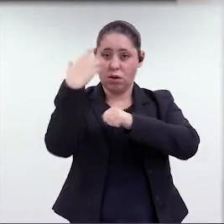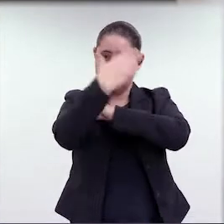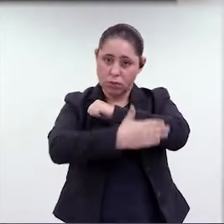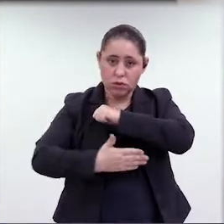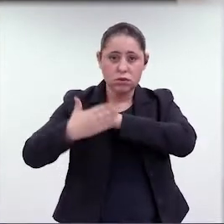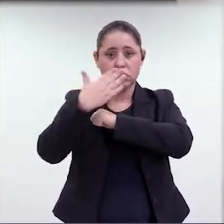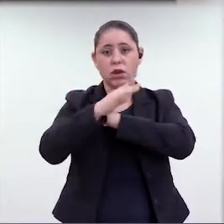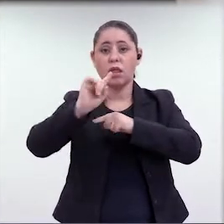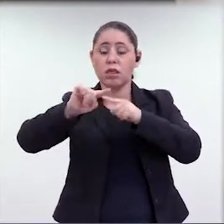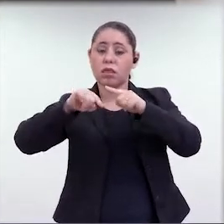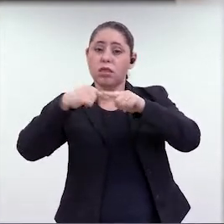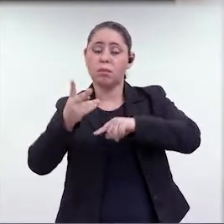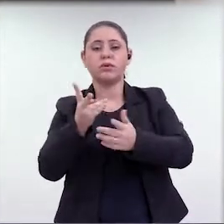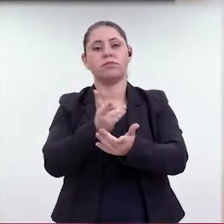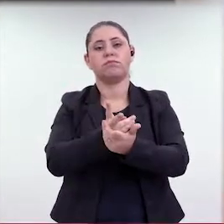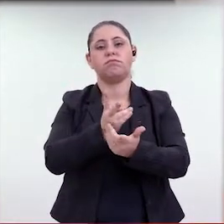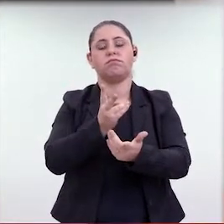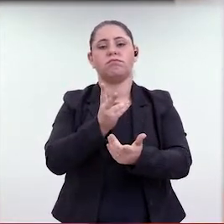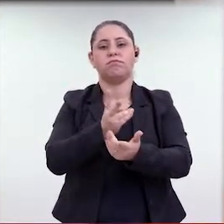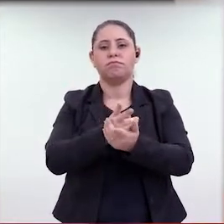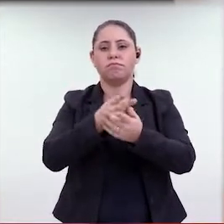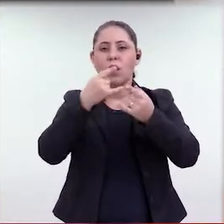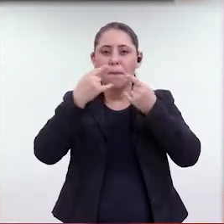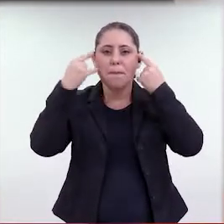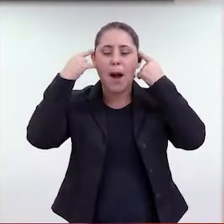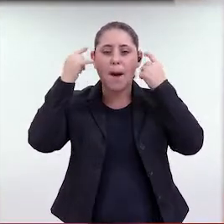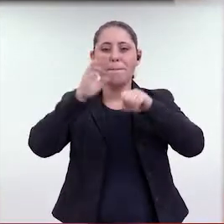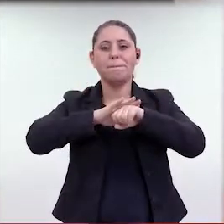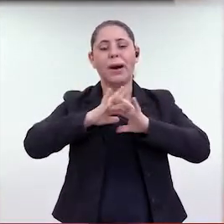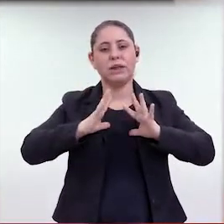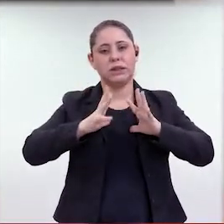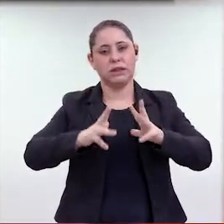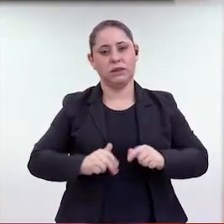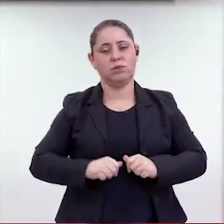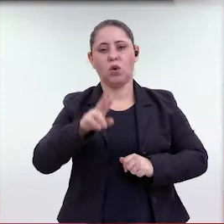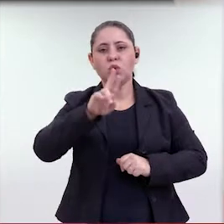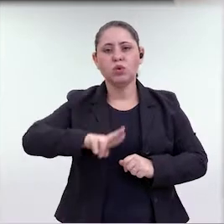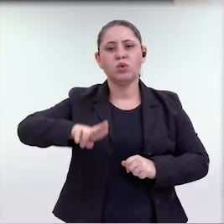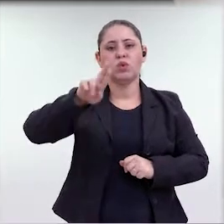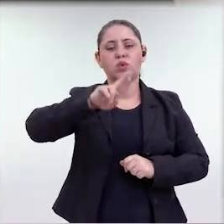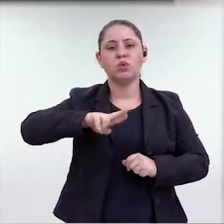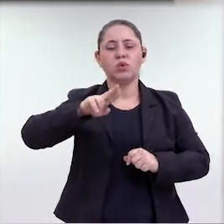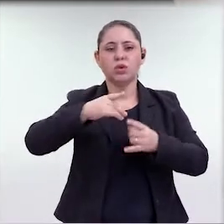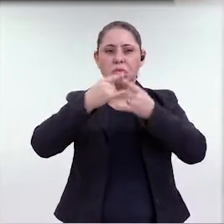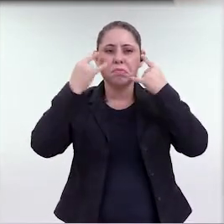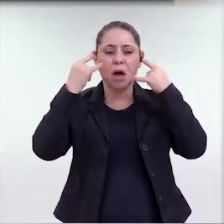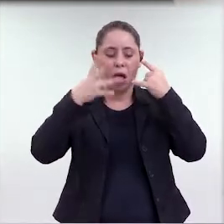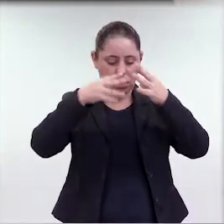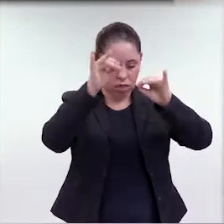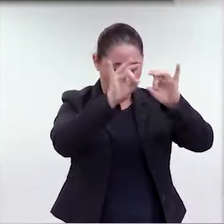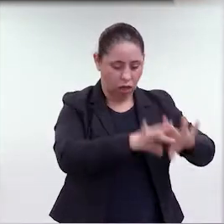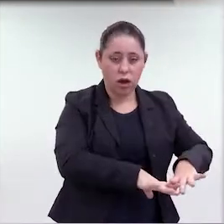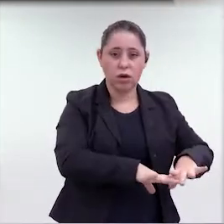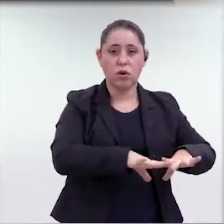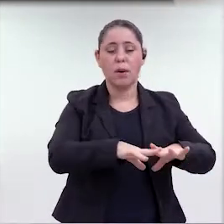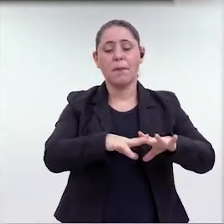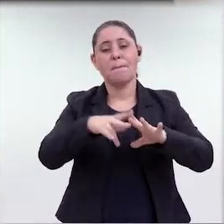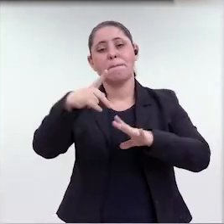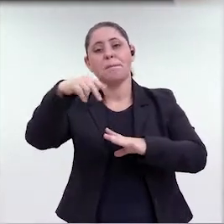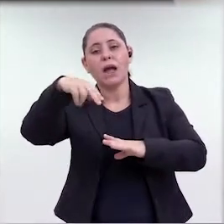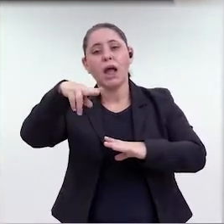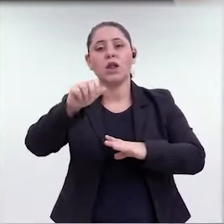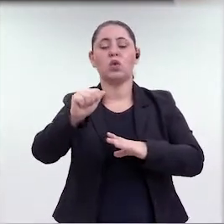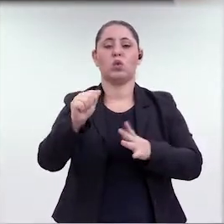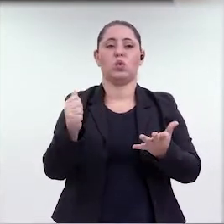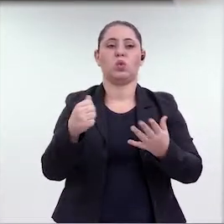se protegerem e depois manterem essas máscaras mais limpas? Vocês utilizam mais descartáveis, mais de